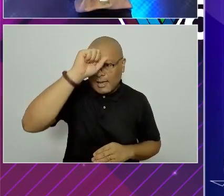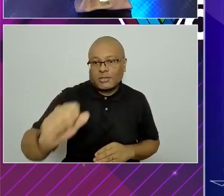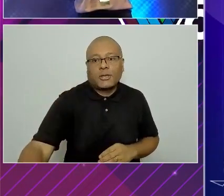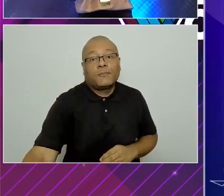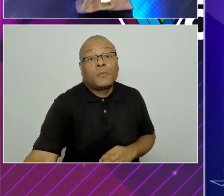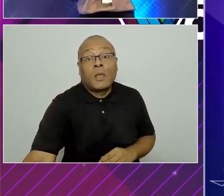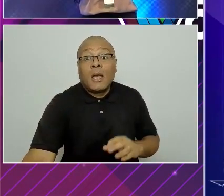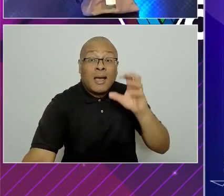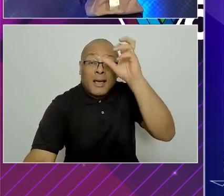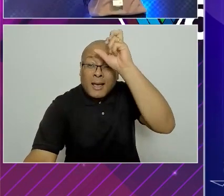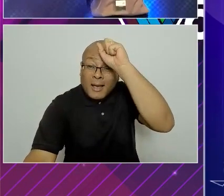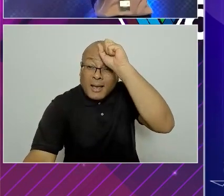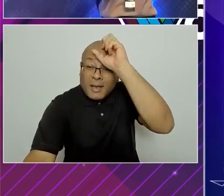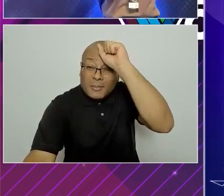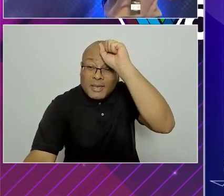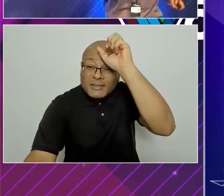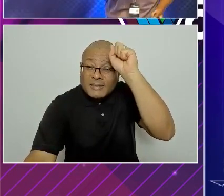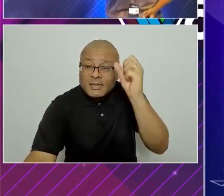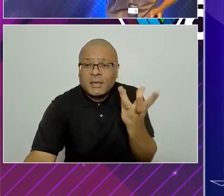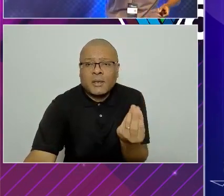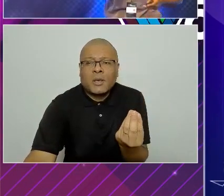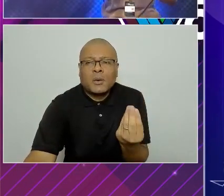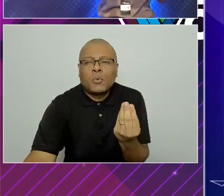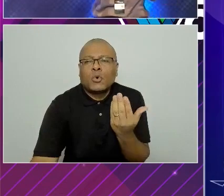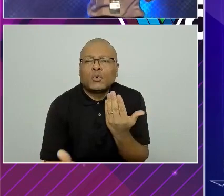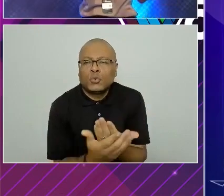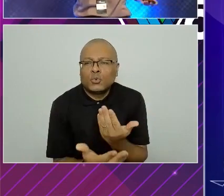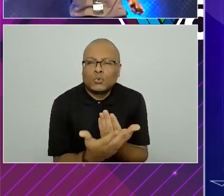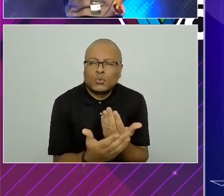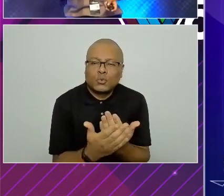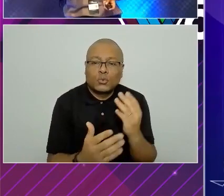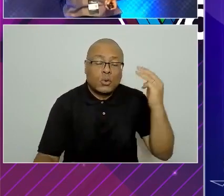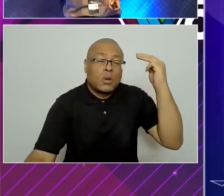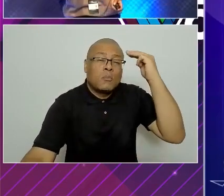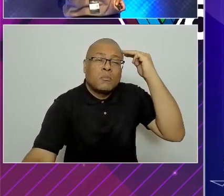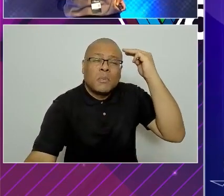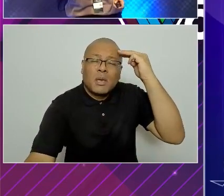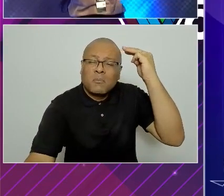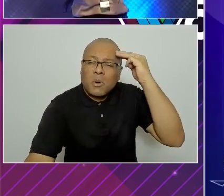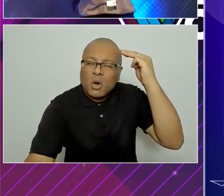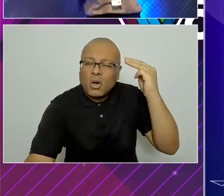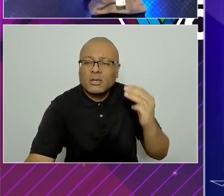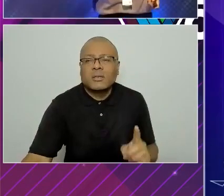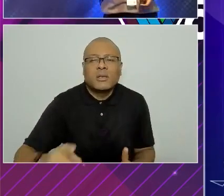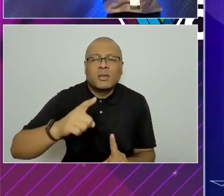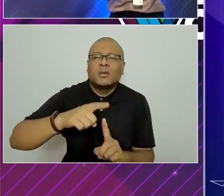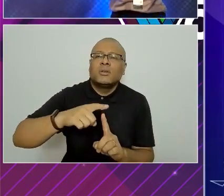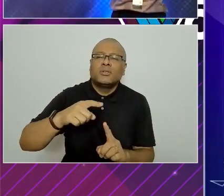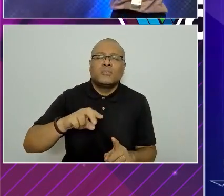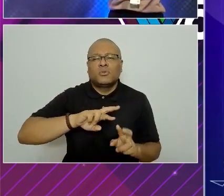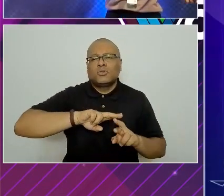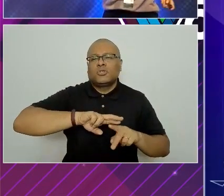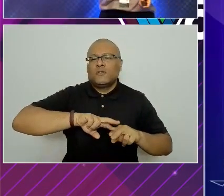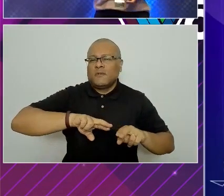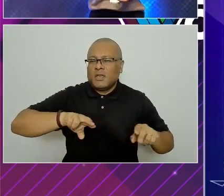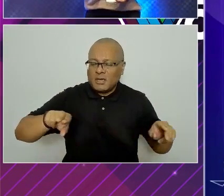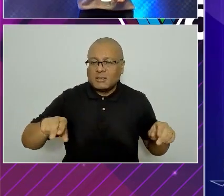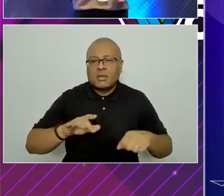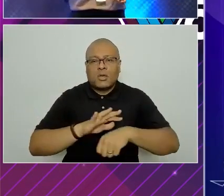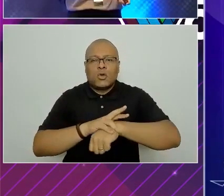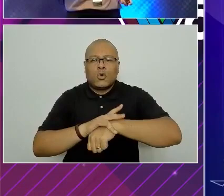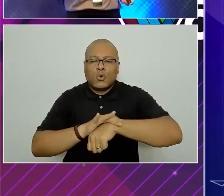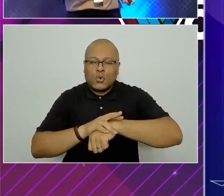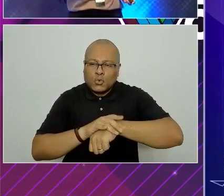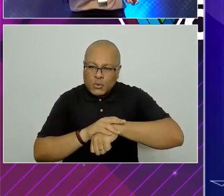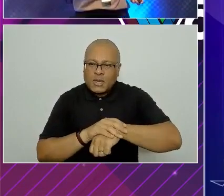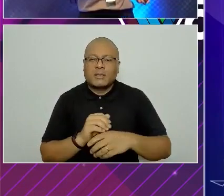algo muito estudado dentro da neurociência. A gente estuda a memória, né, de diversos tipos de memória. A gente estuda, né, doenças também ligadas à